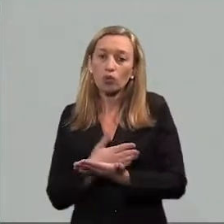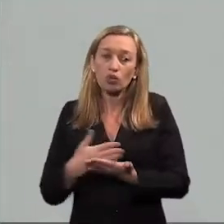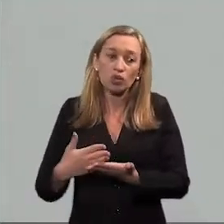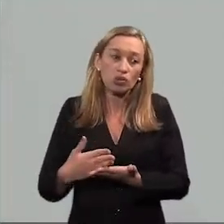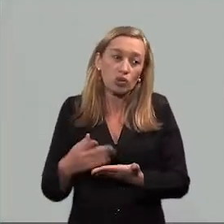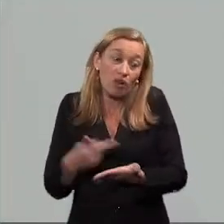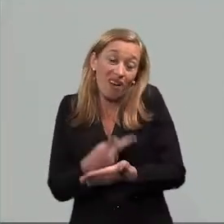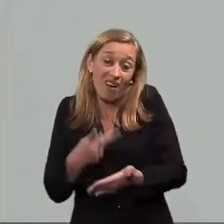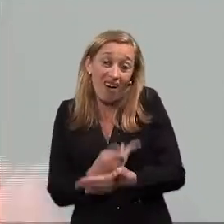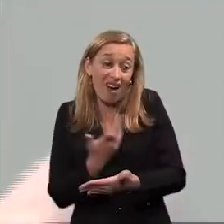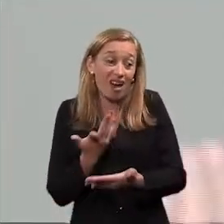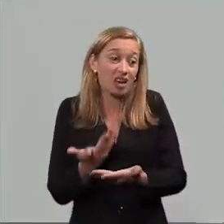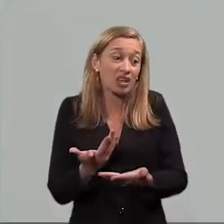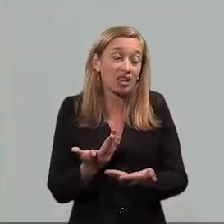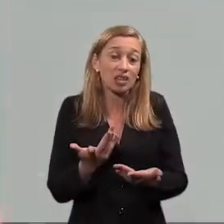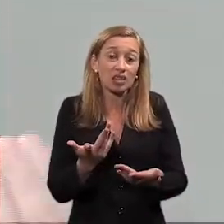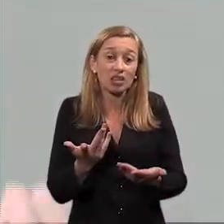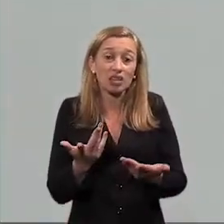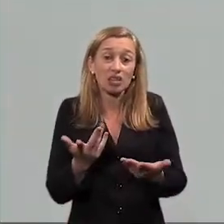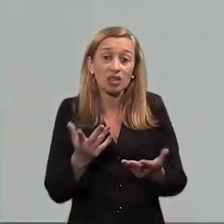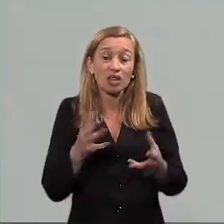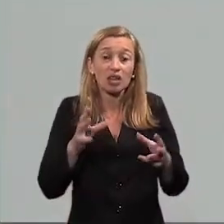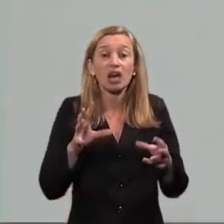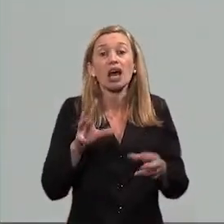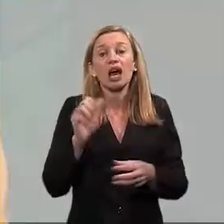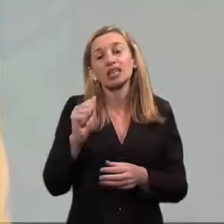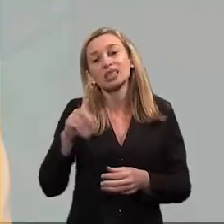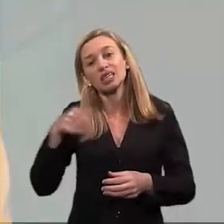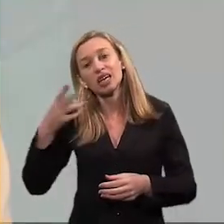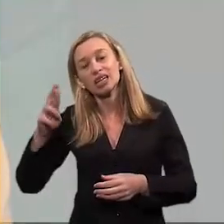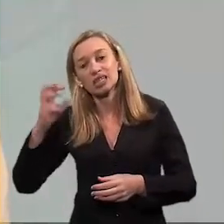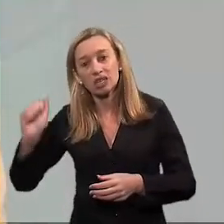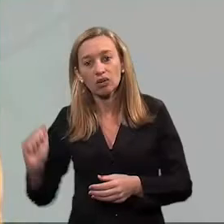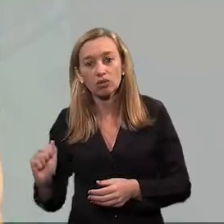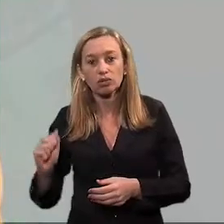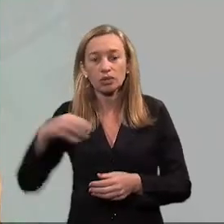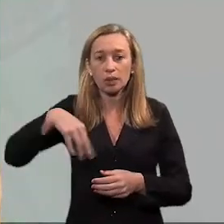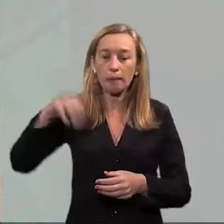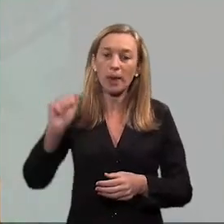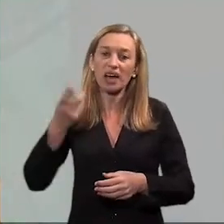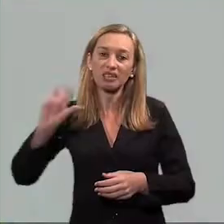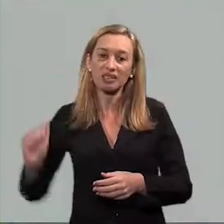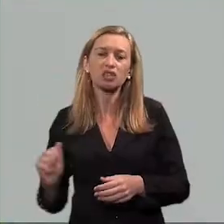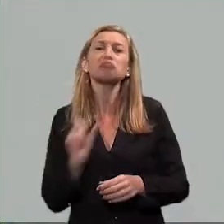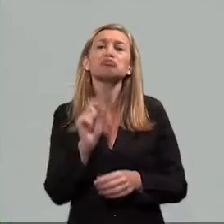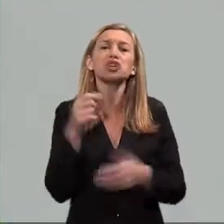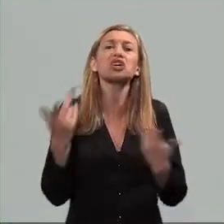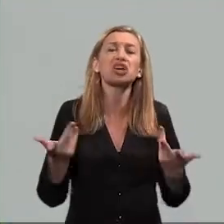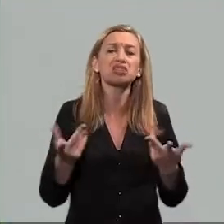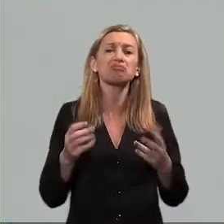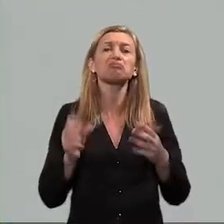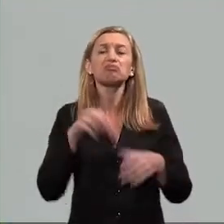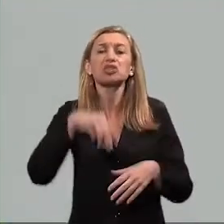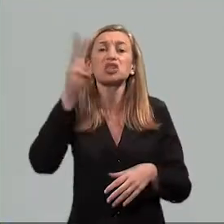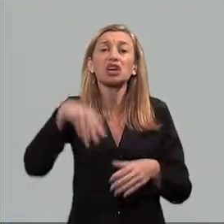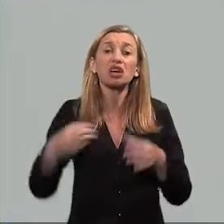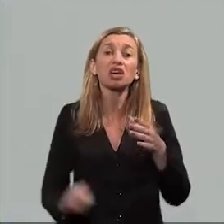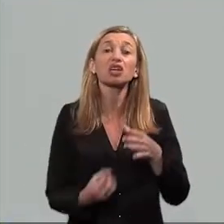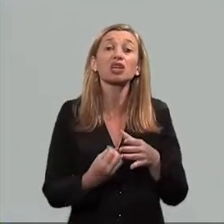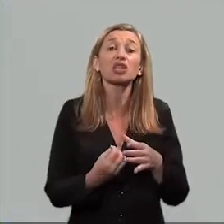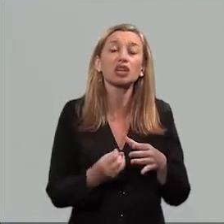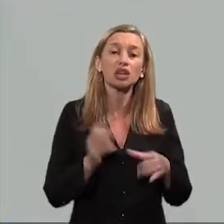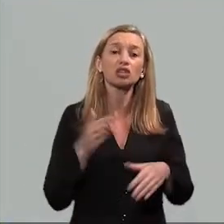tomando uma medida radical, que foi o que é chamado... A segregação das massas. A segregação de massas. O que isso significou? Quem entrou no serviço público